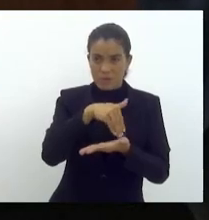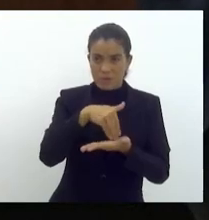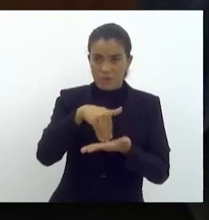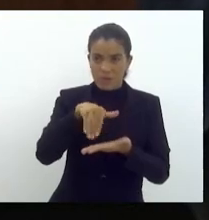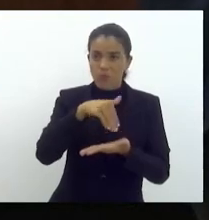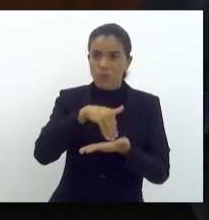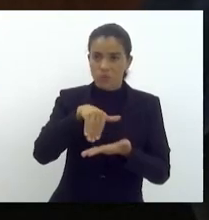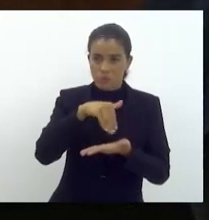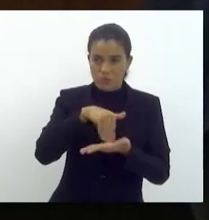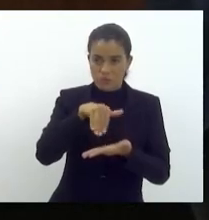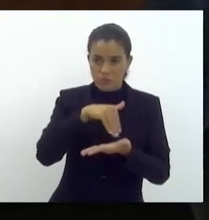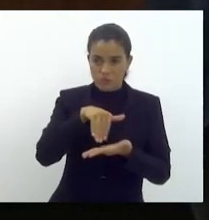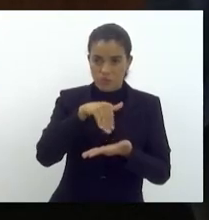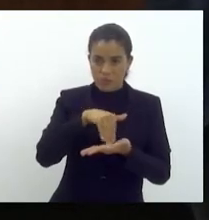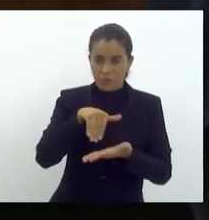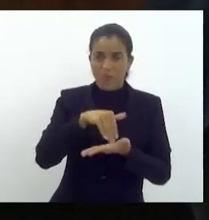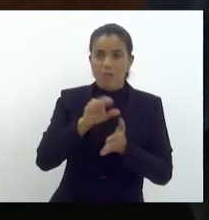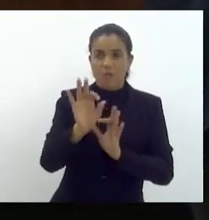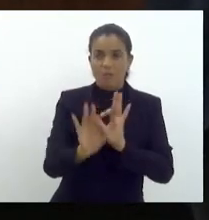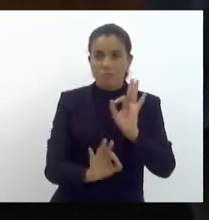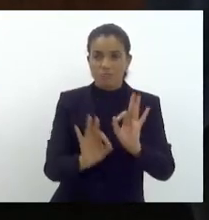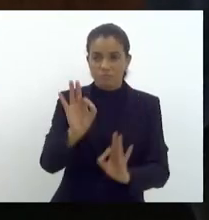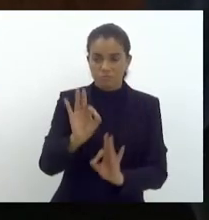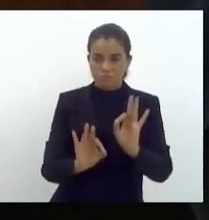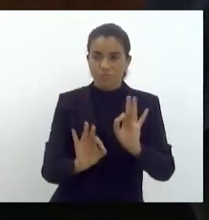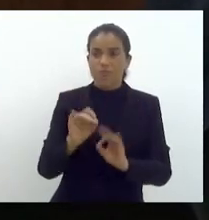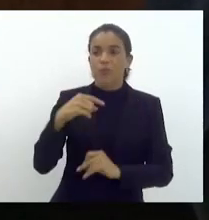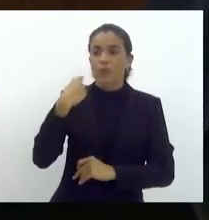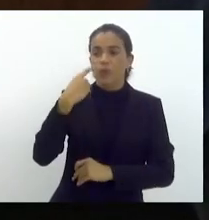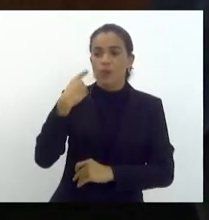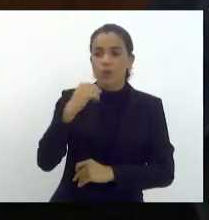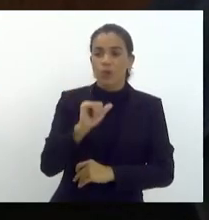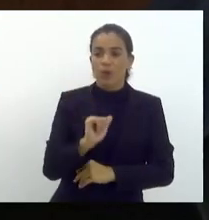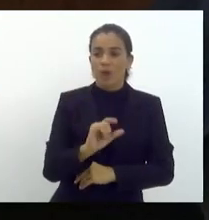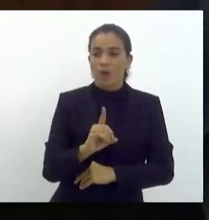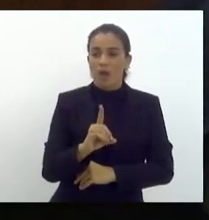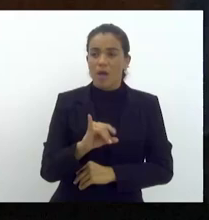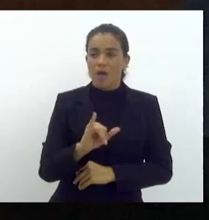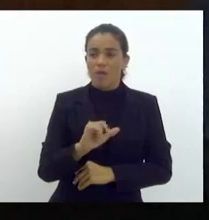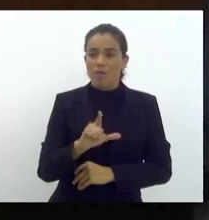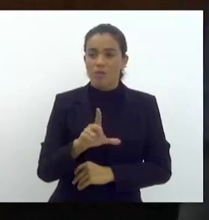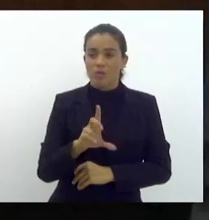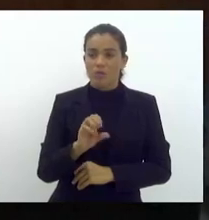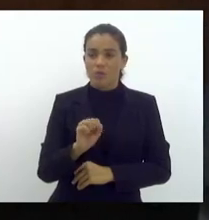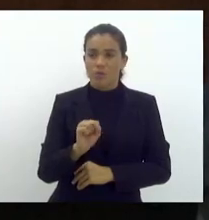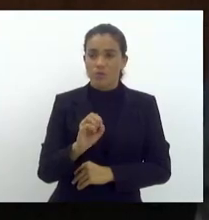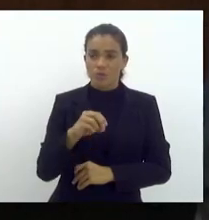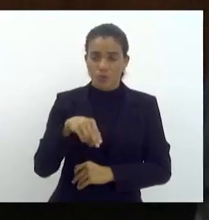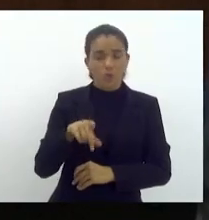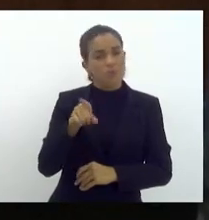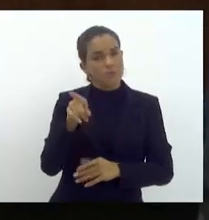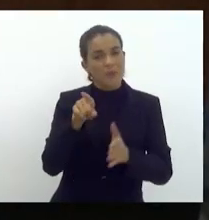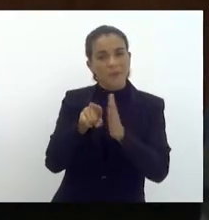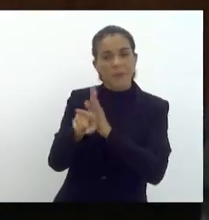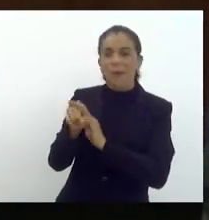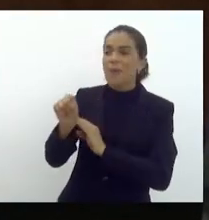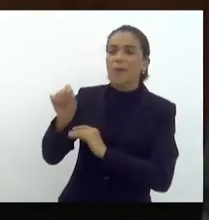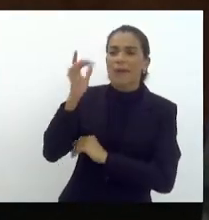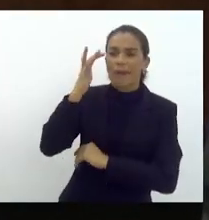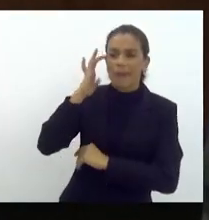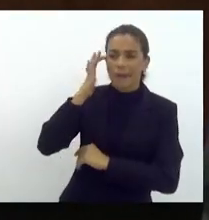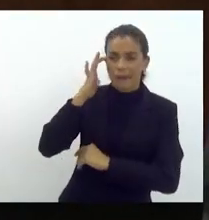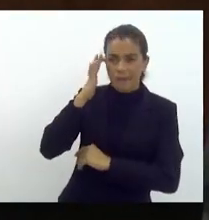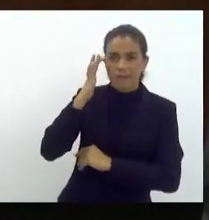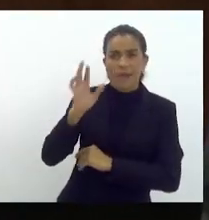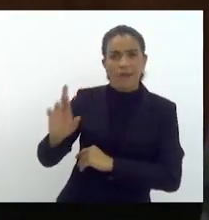e o secretário de planejamento doutor Adilson o senhor perguntou a ele o que que ele achava E ele disse